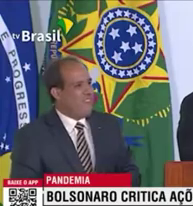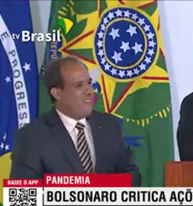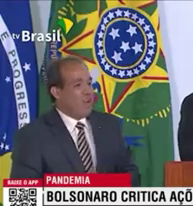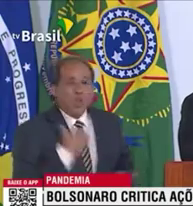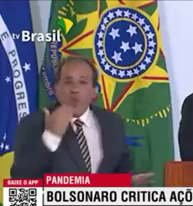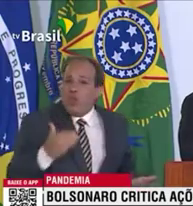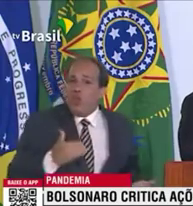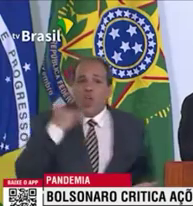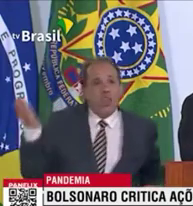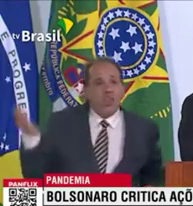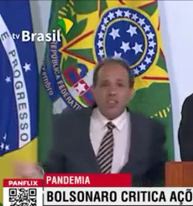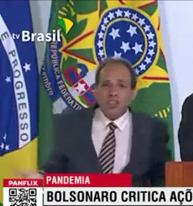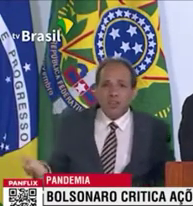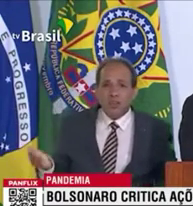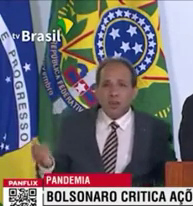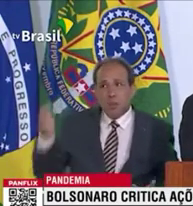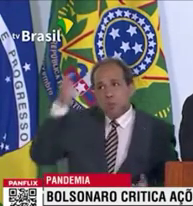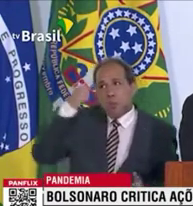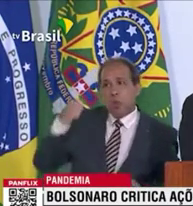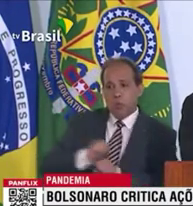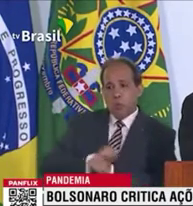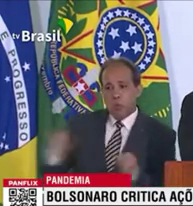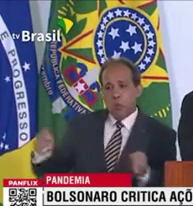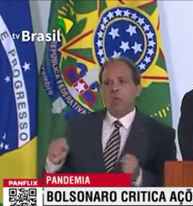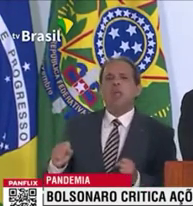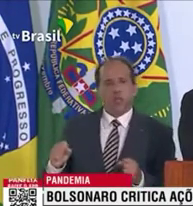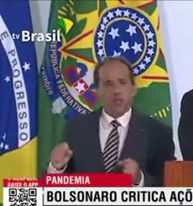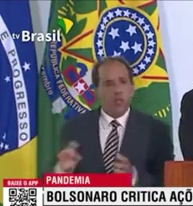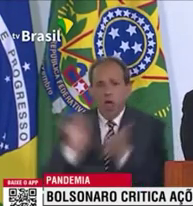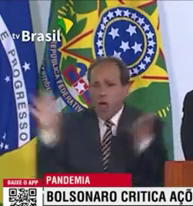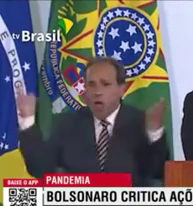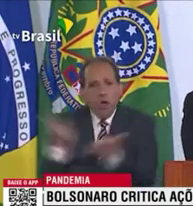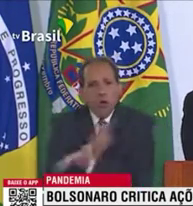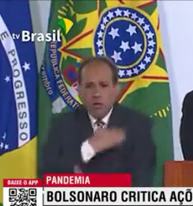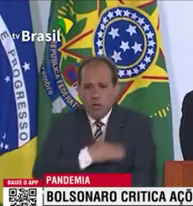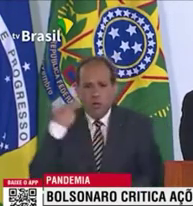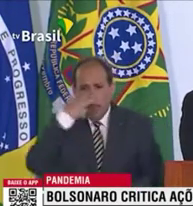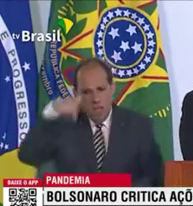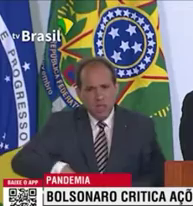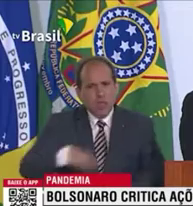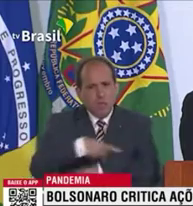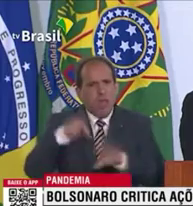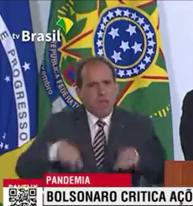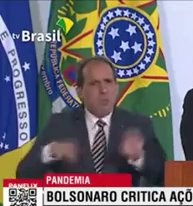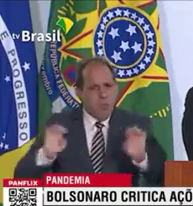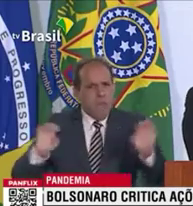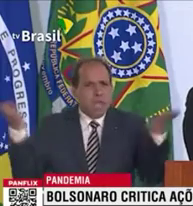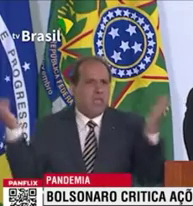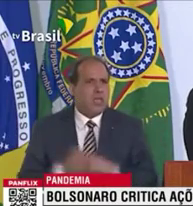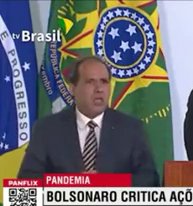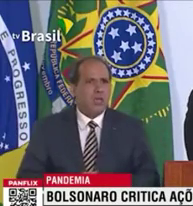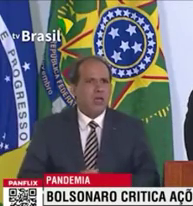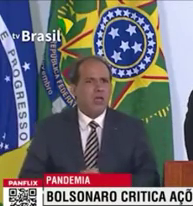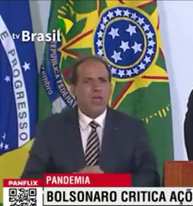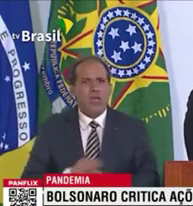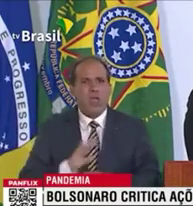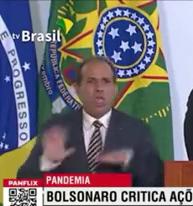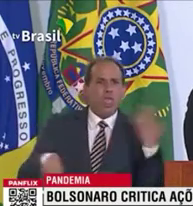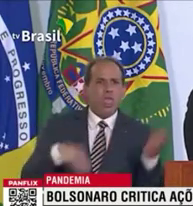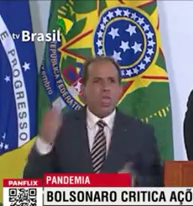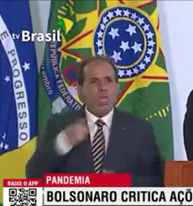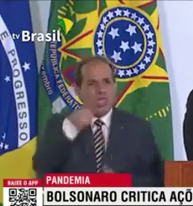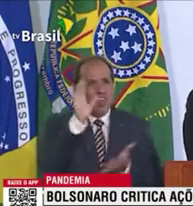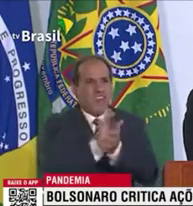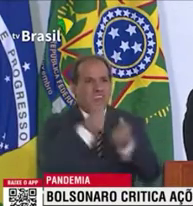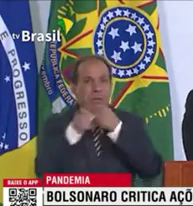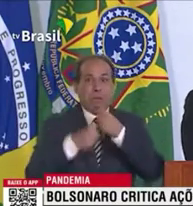Não adianta fugir disso, fugir da realidade. Tem que deixar de ser um país de maricas. Olha que prato cheio para a imprensa.